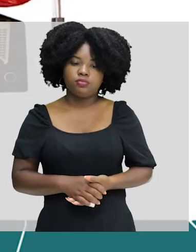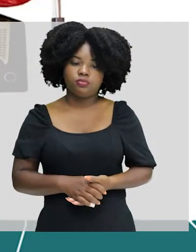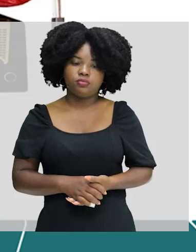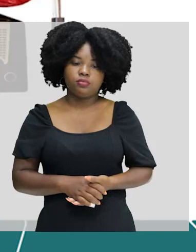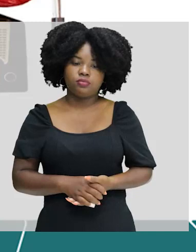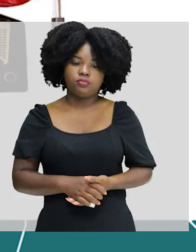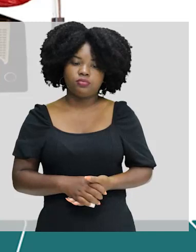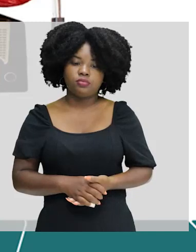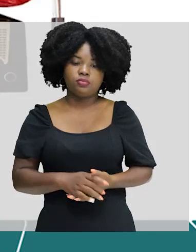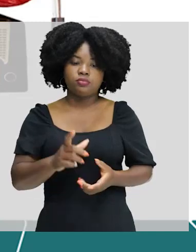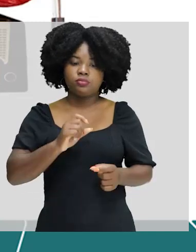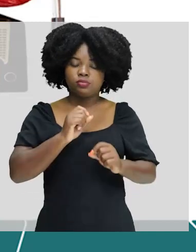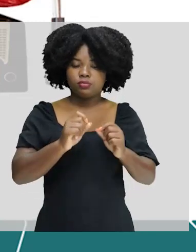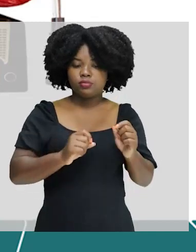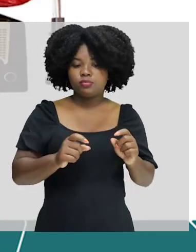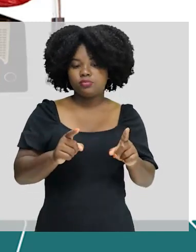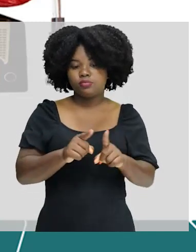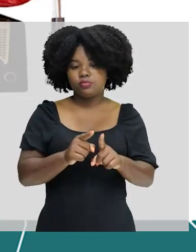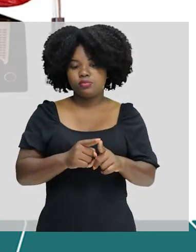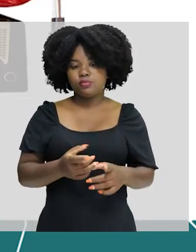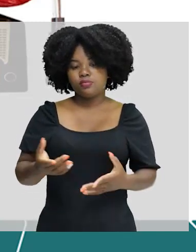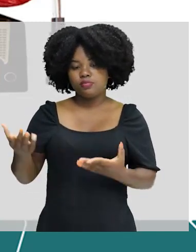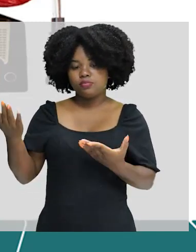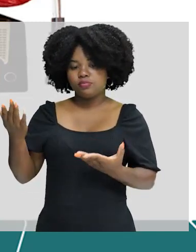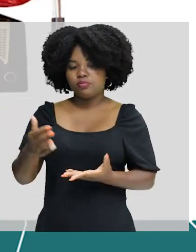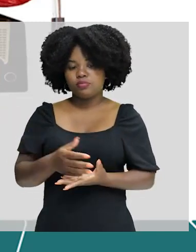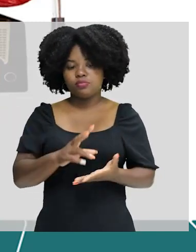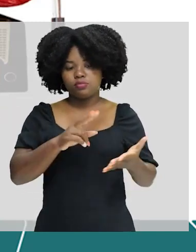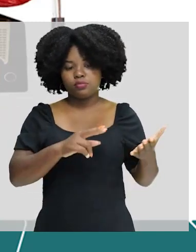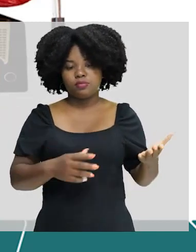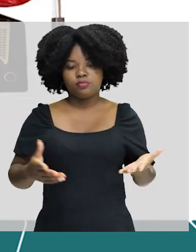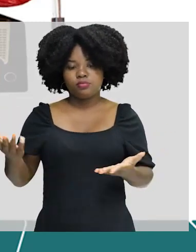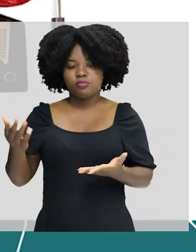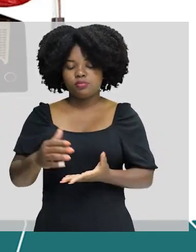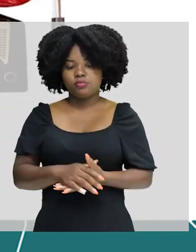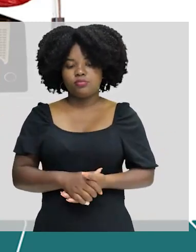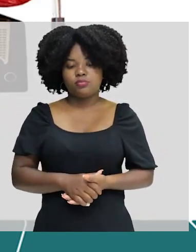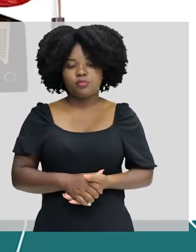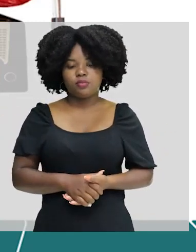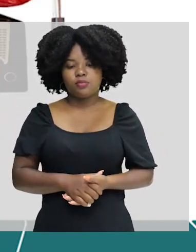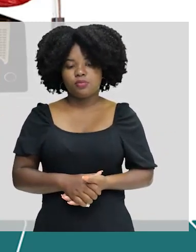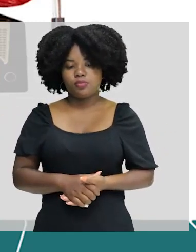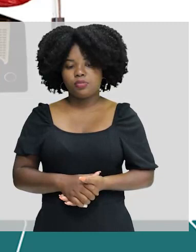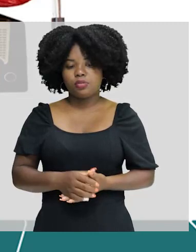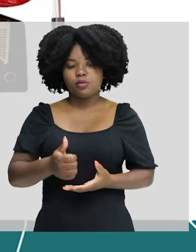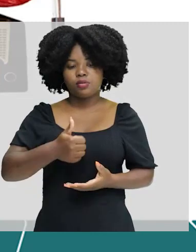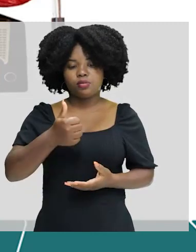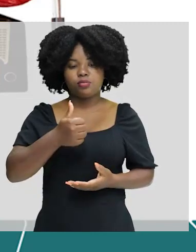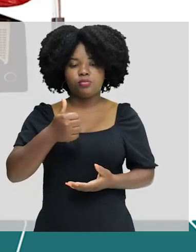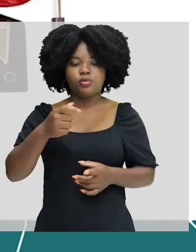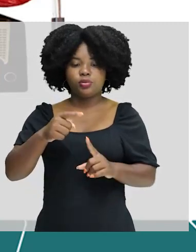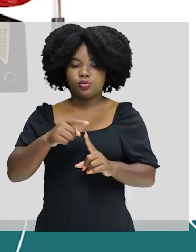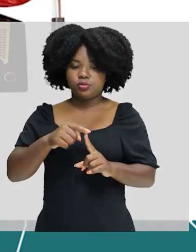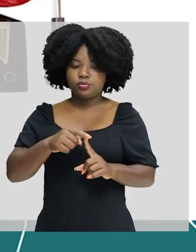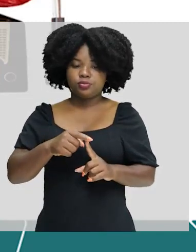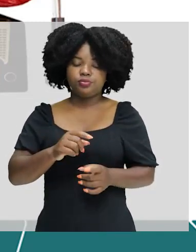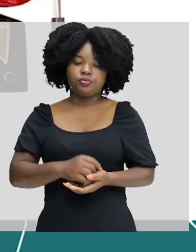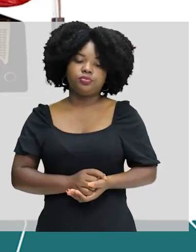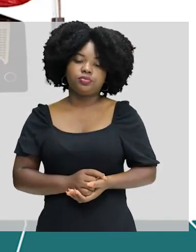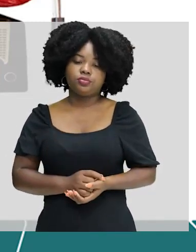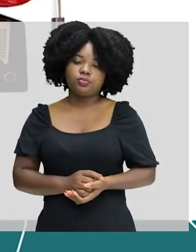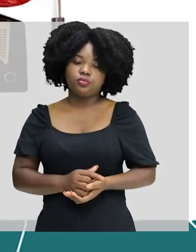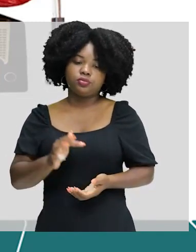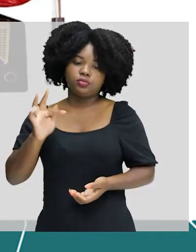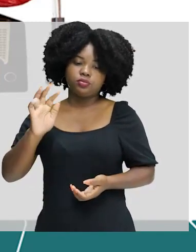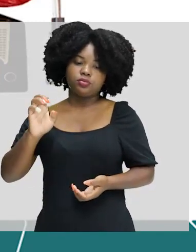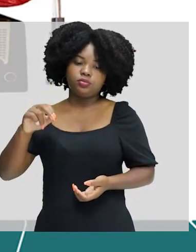polímeros tridimensionais, nós vamos ter o famoso, que foi na verdade o primeiro polímero sintético feito pelo